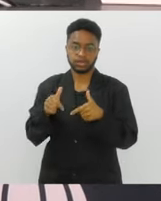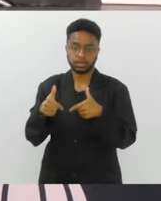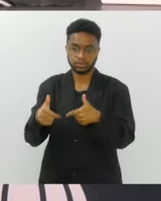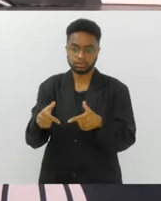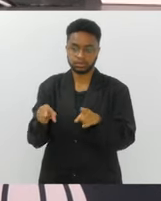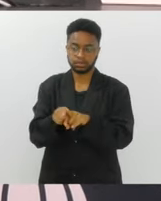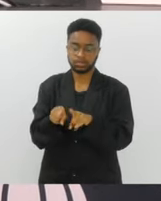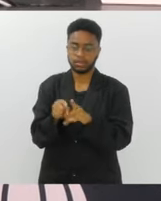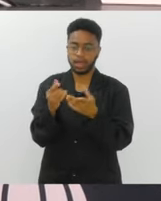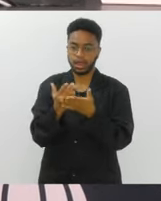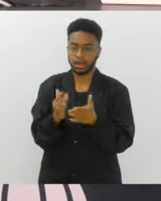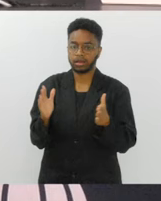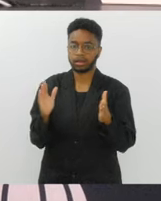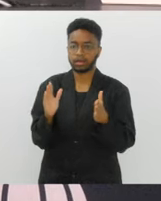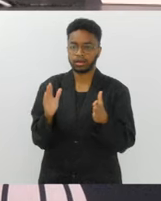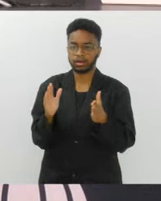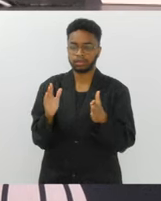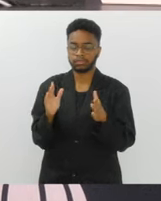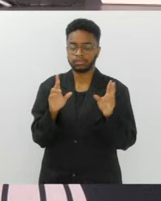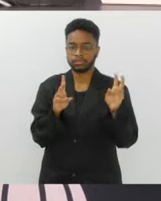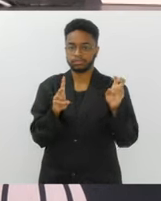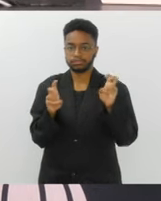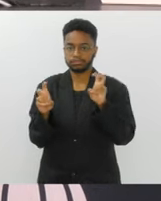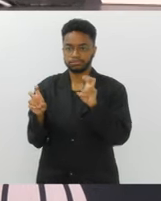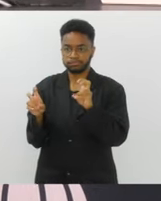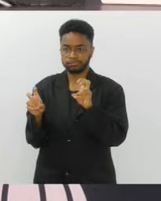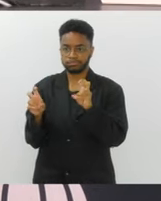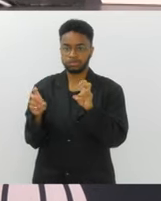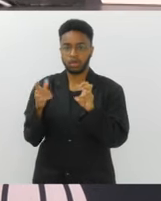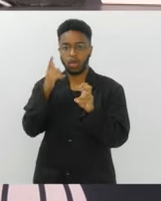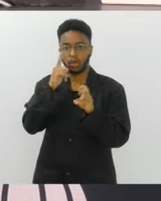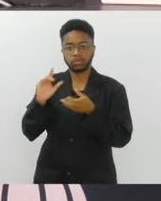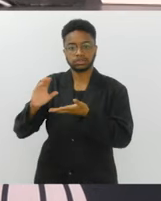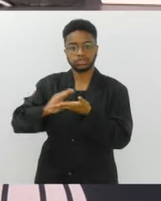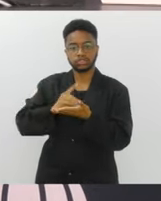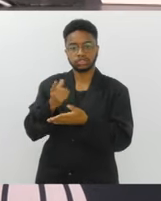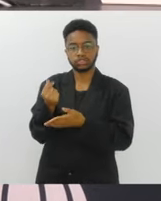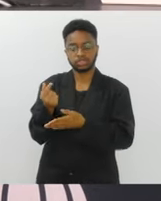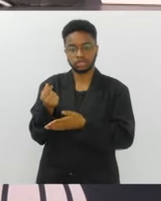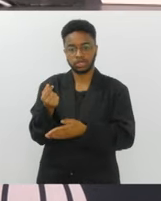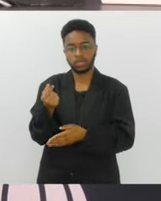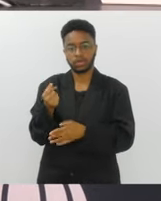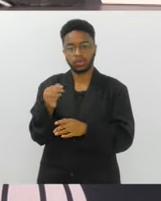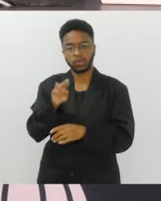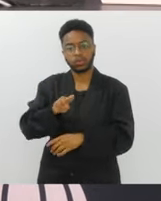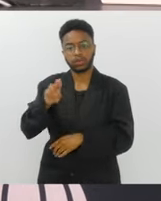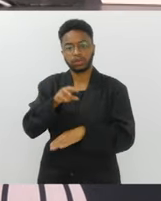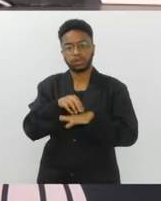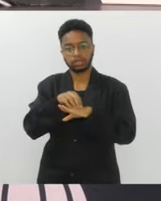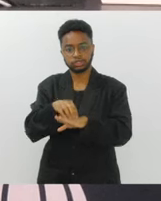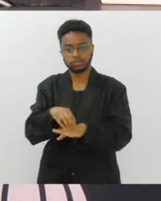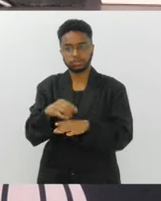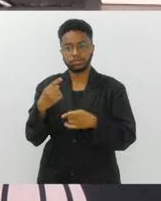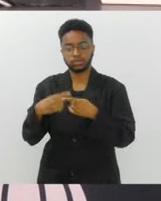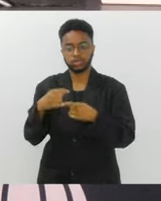acabe com essa coisa de ganhar dinheiro com o transporte, porque a